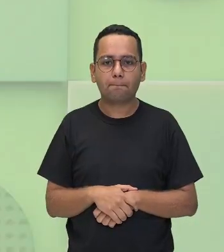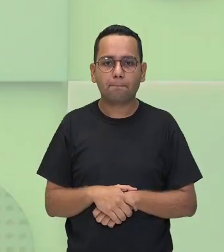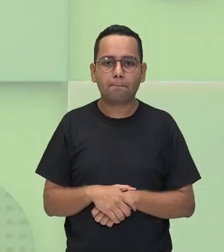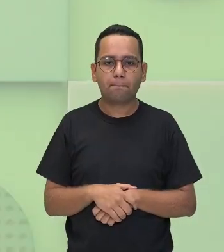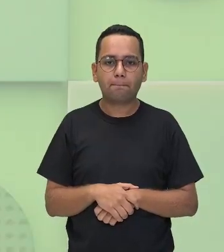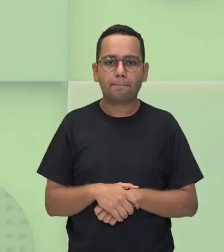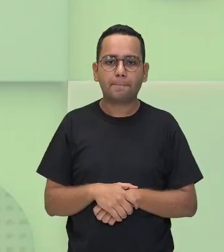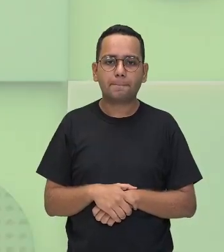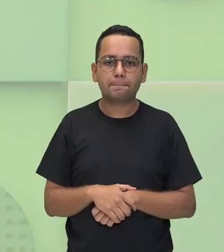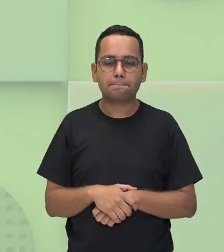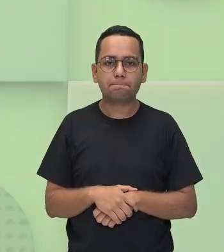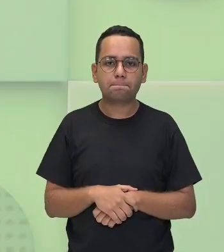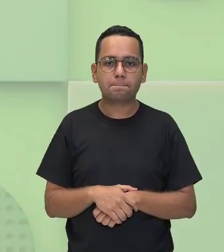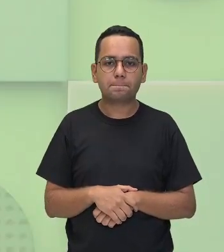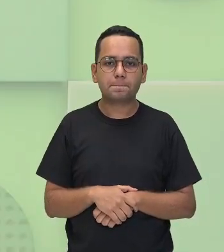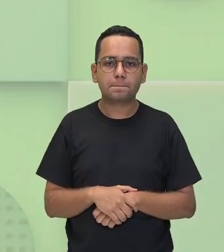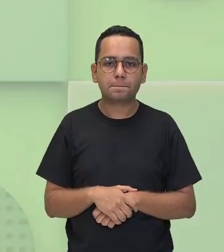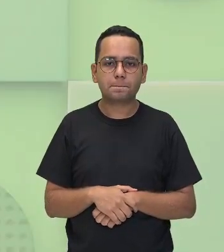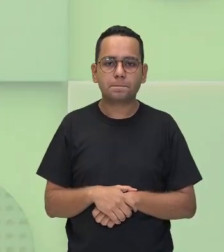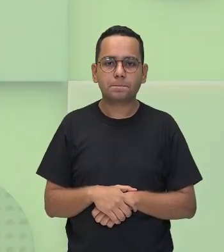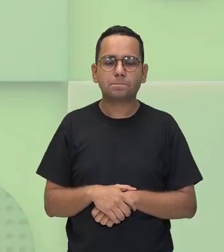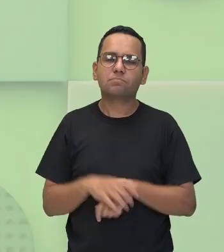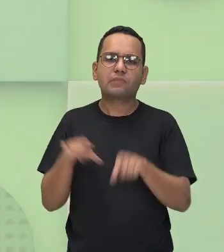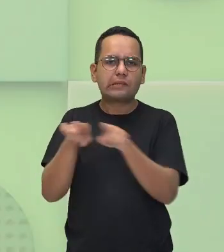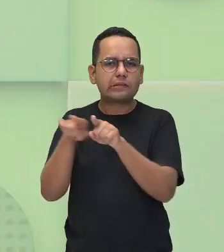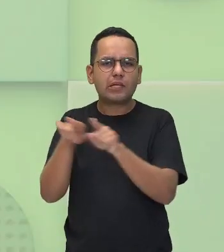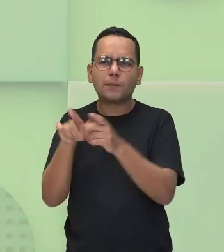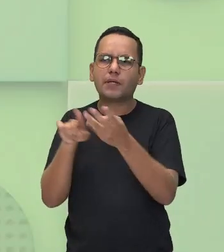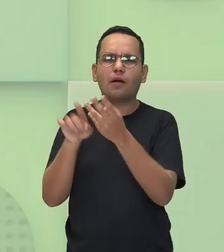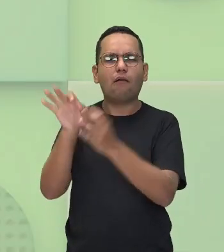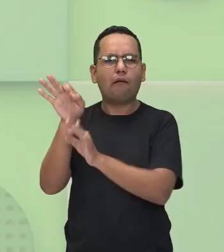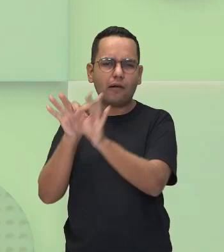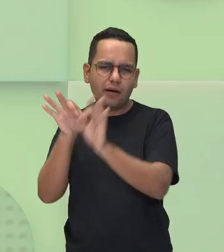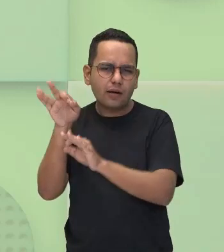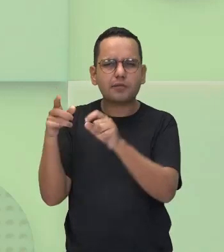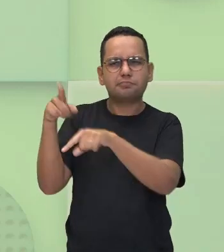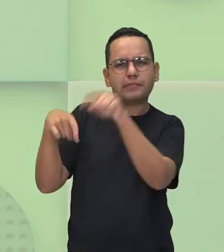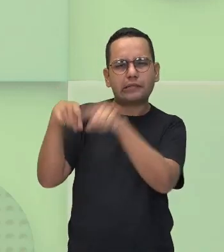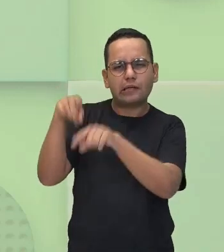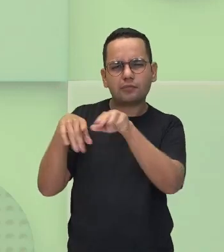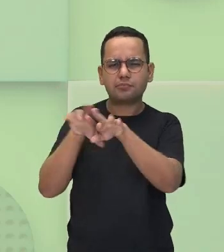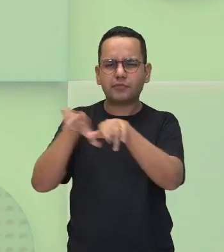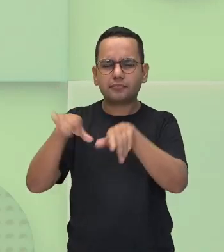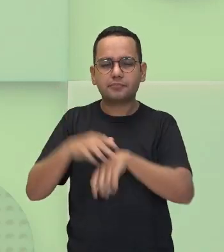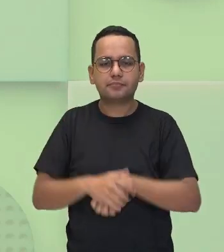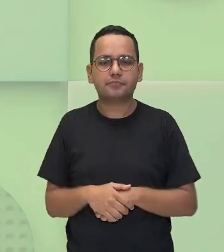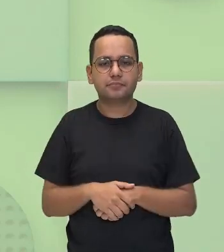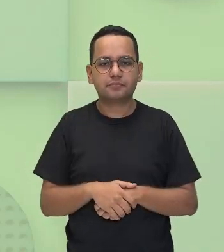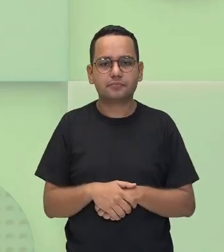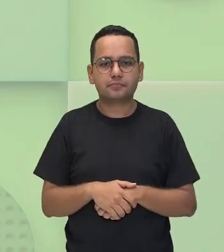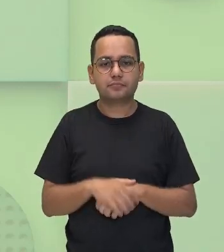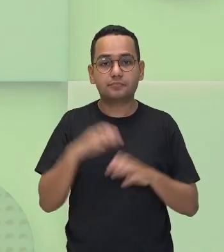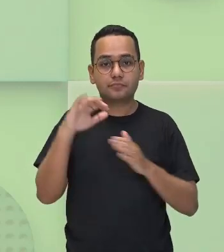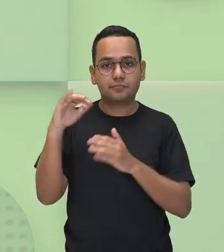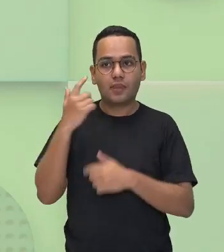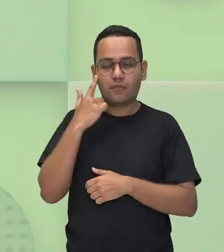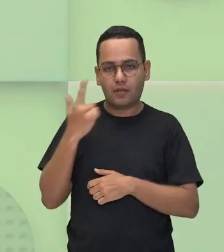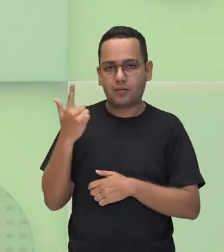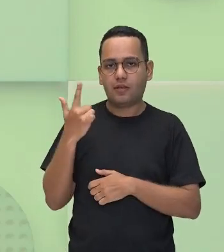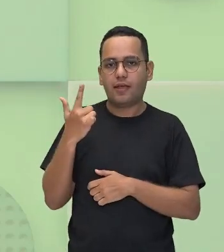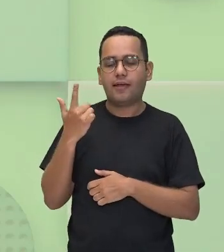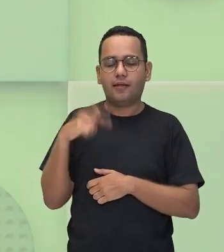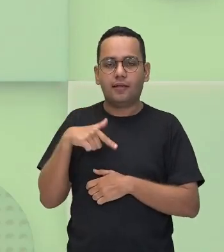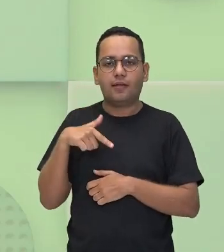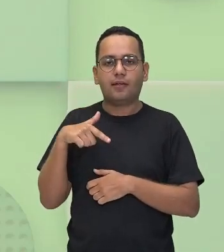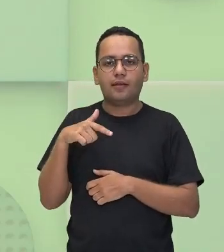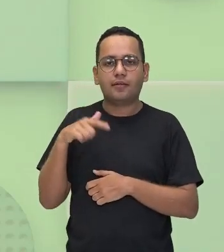urbanização e também na decoração. Nós ainda há pouco estávamos vendo o efeito das estátuas. Então,